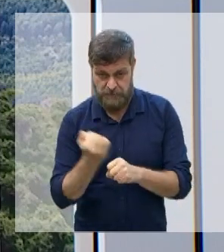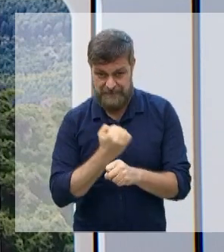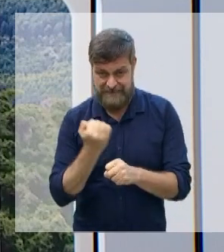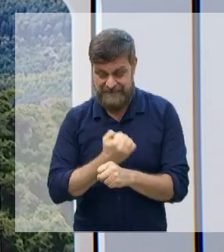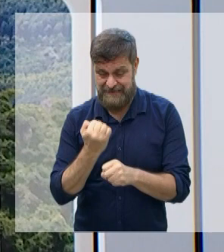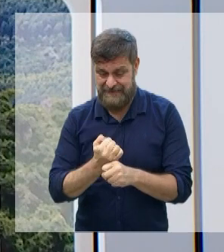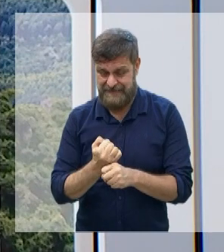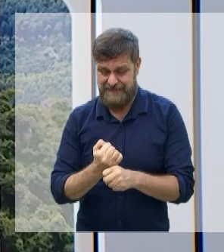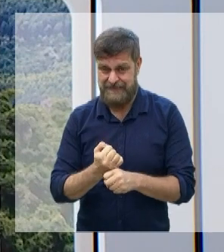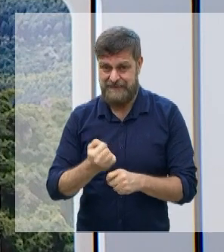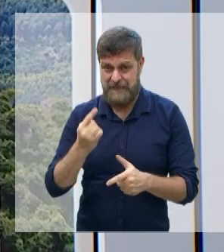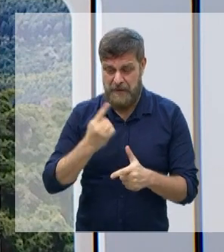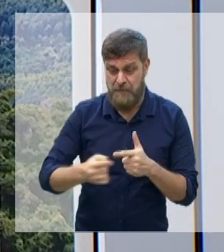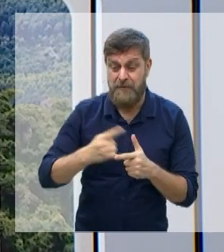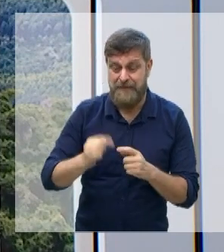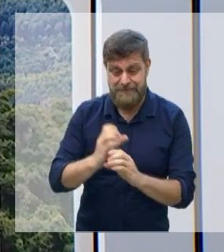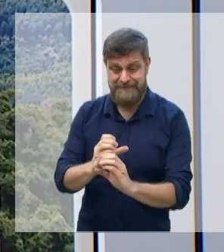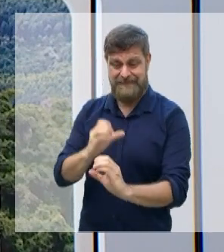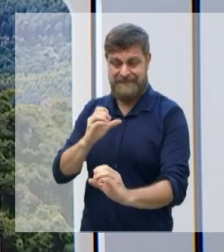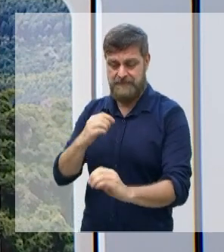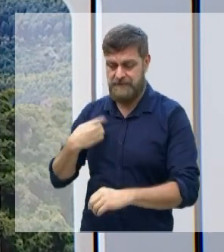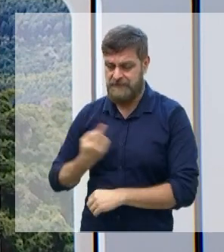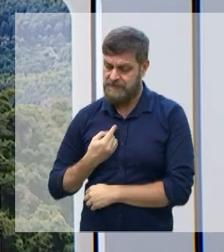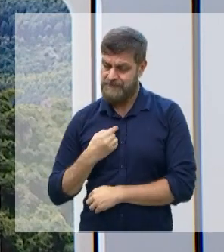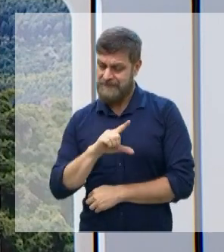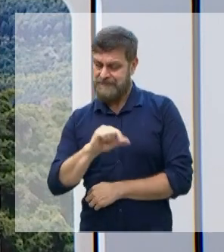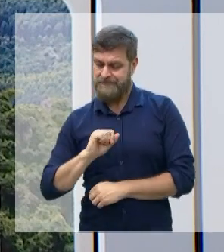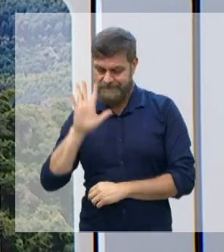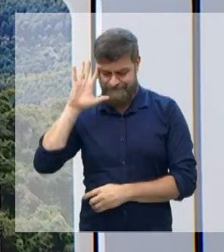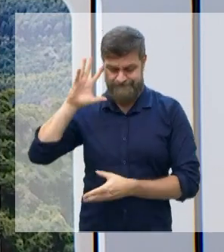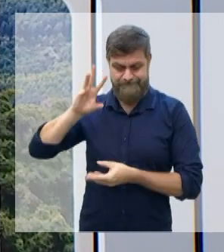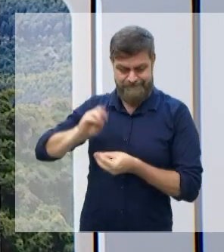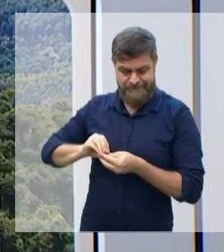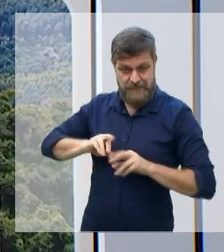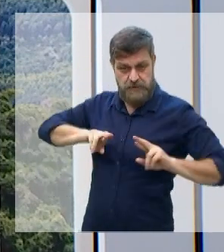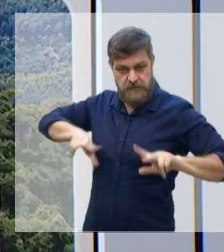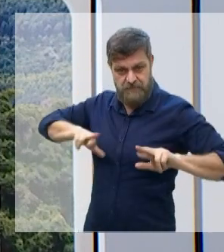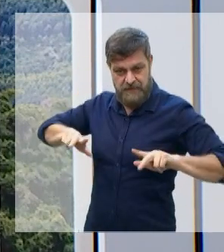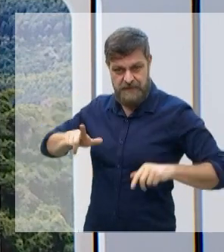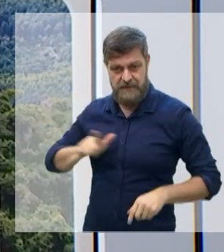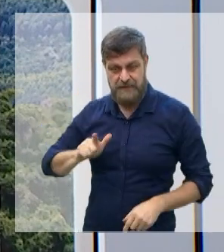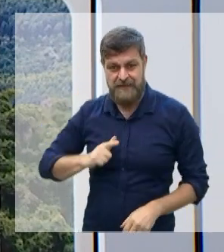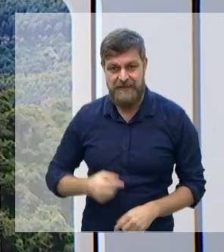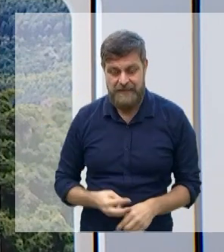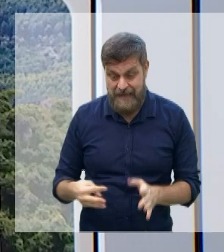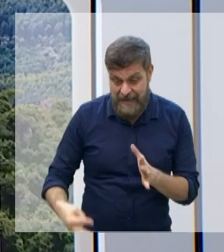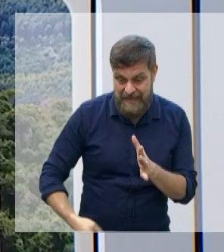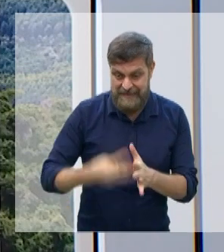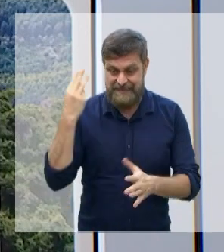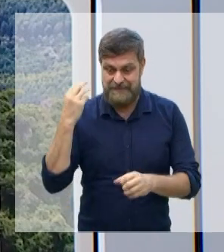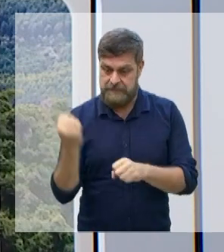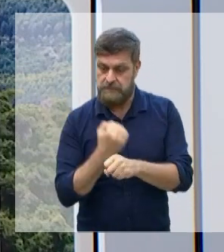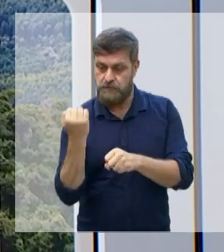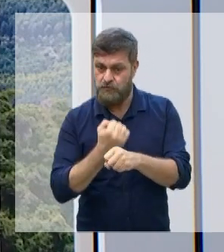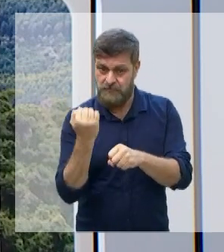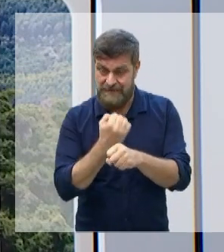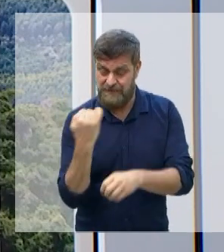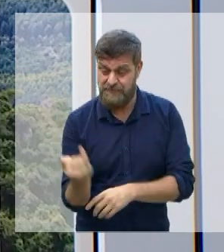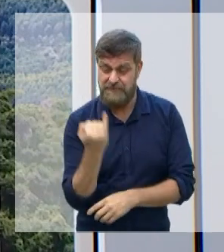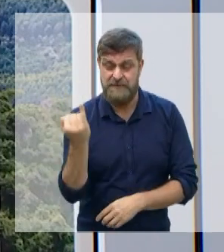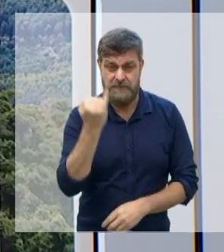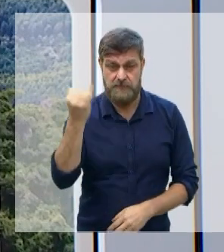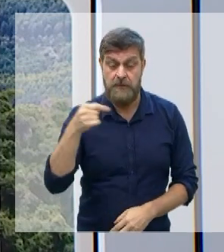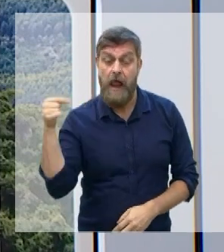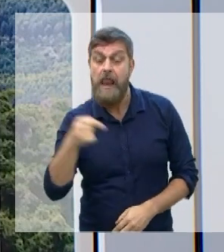problemas de engenharia e optamos por uma outra solução que então essa é uma terceira obra de arte muito importante que vai